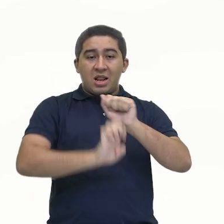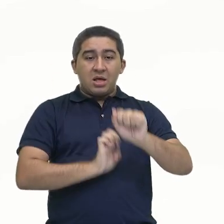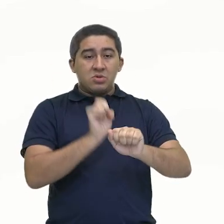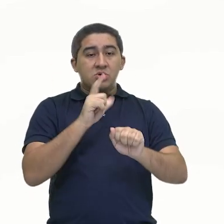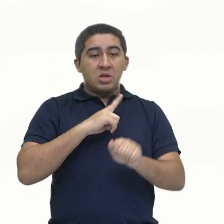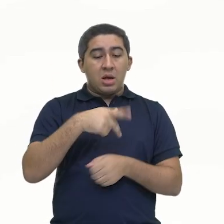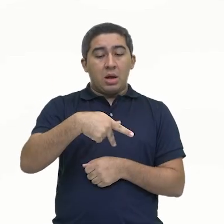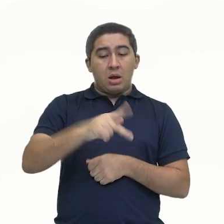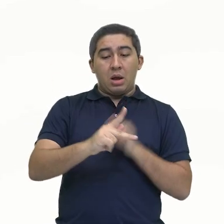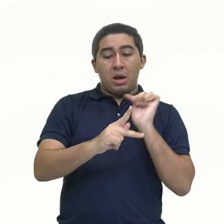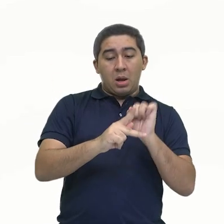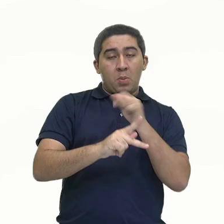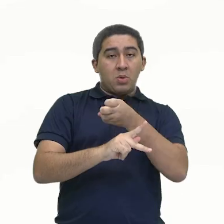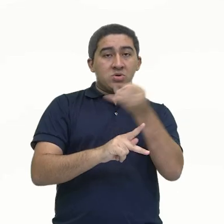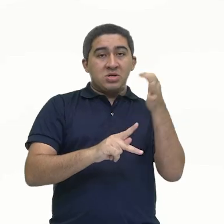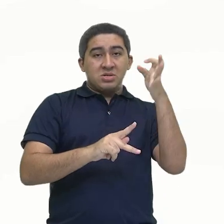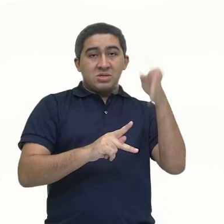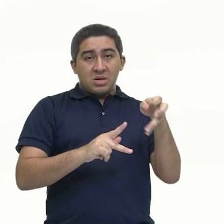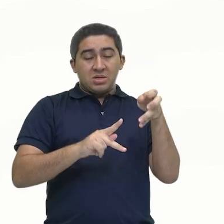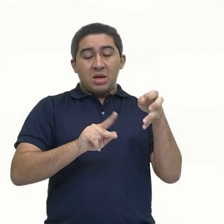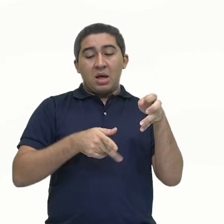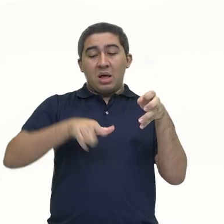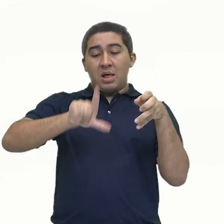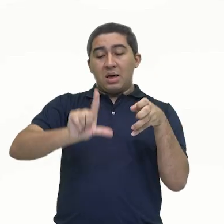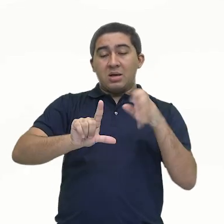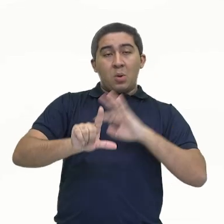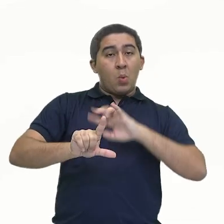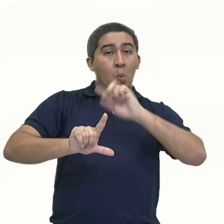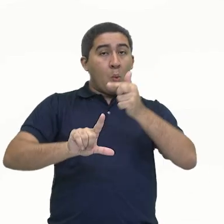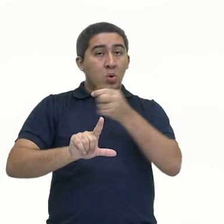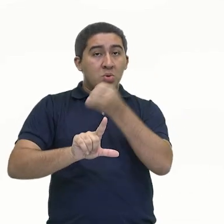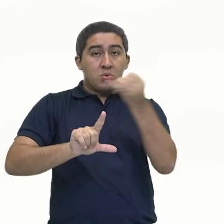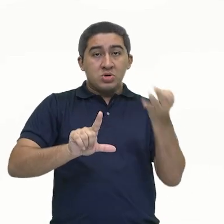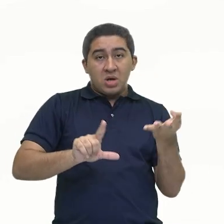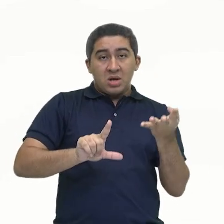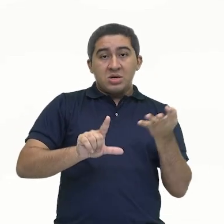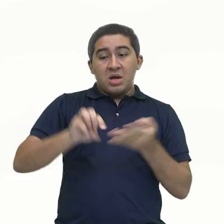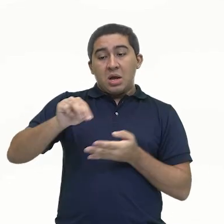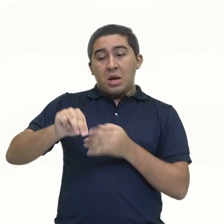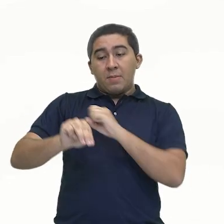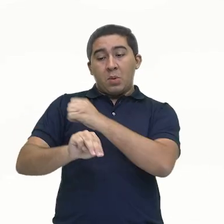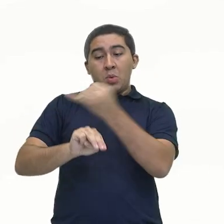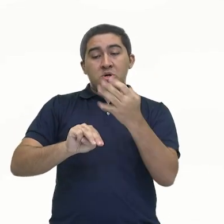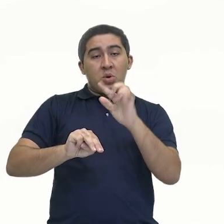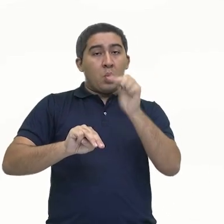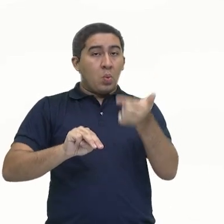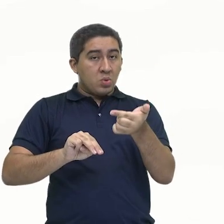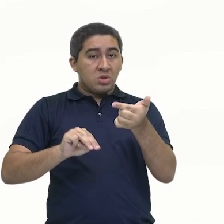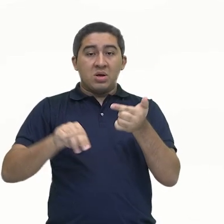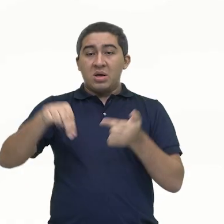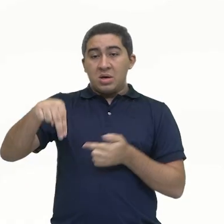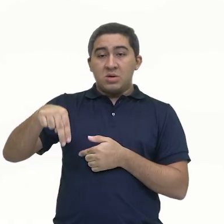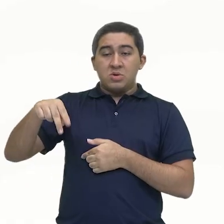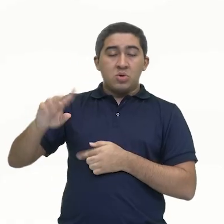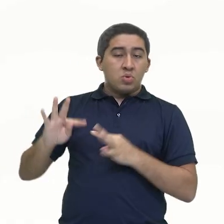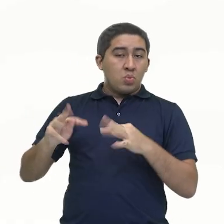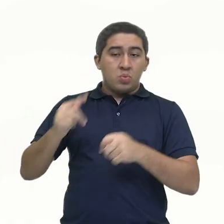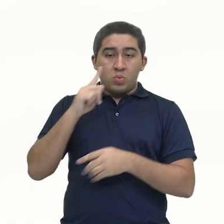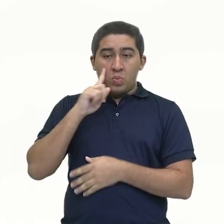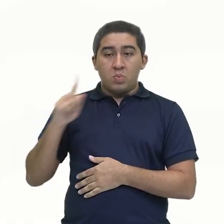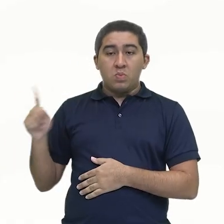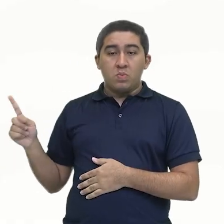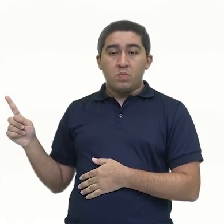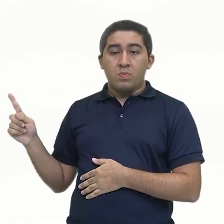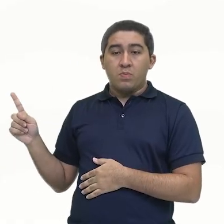é uma certa quantidade, na camada L é outra quantidade, e a gente vai ver aqui, ó, trouxe também